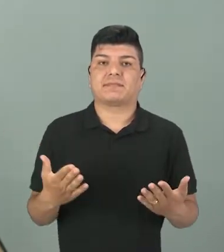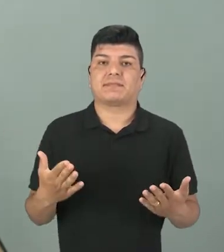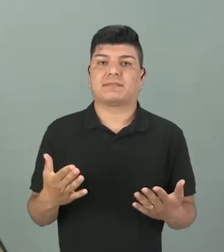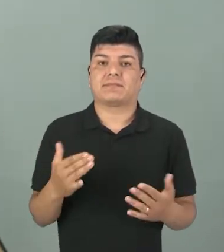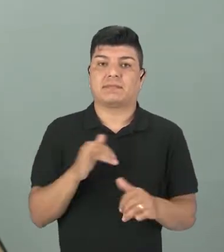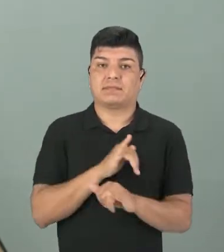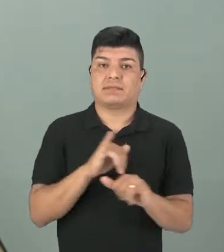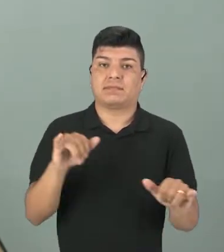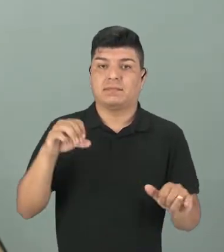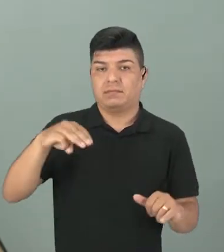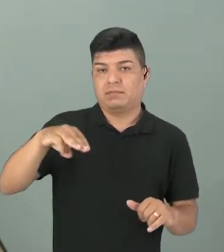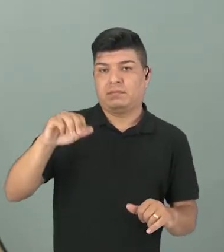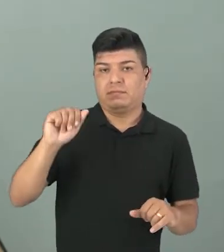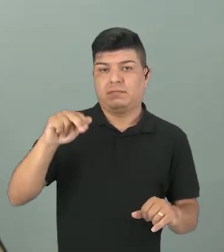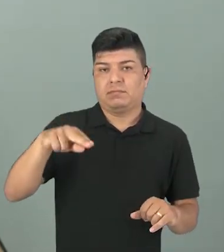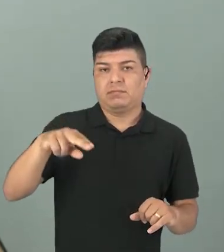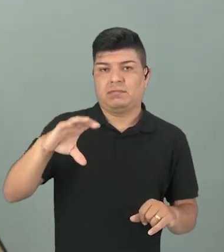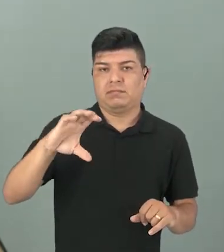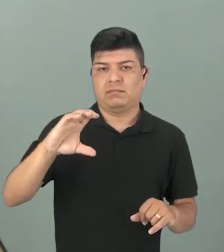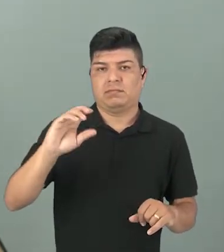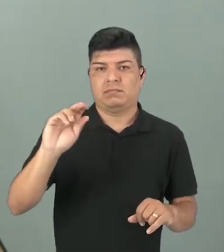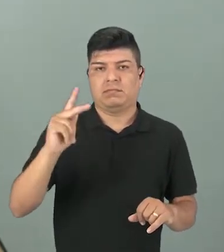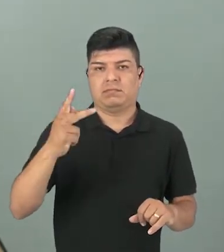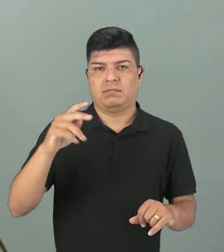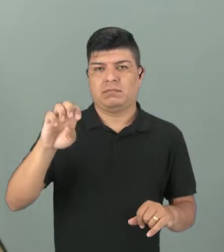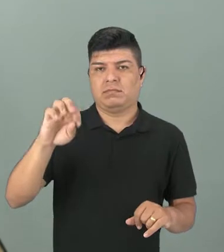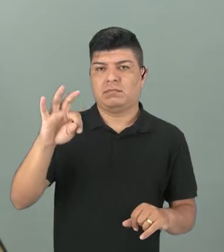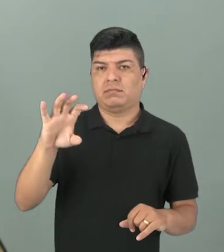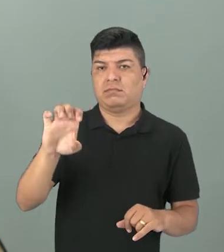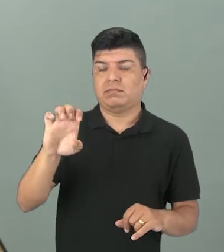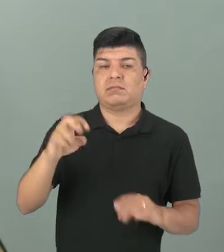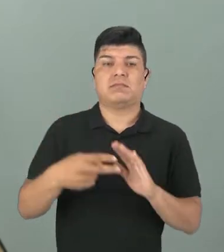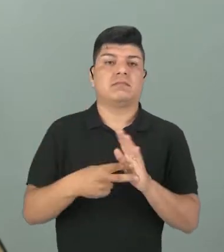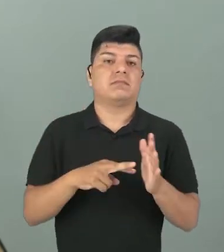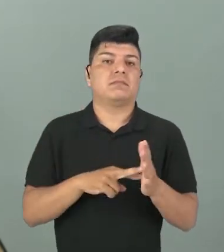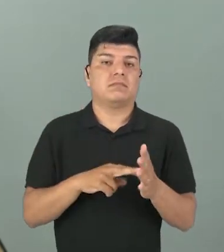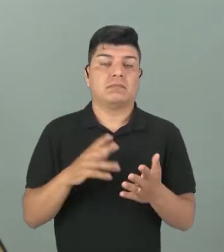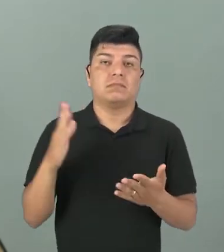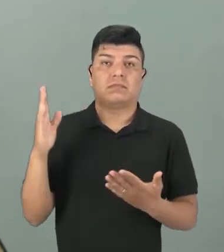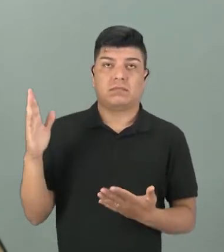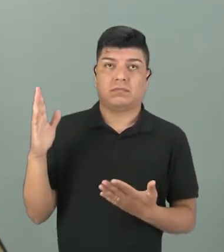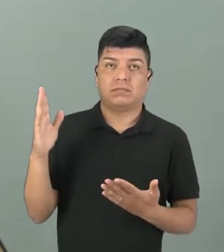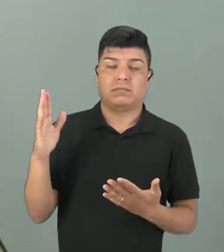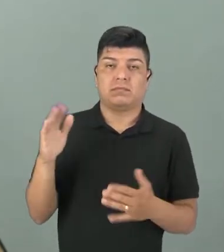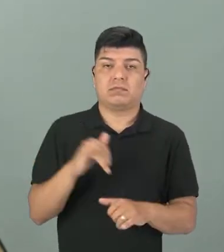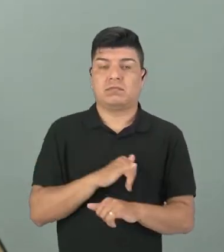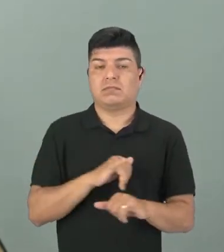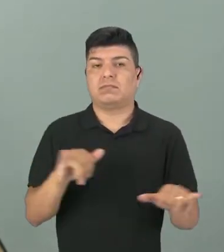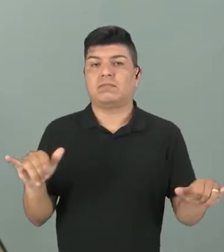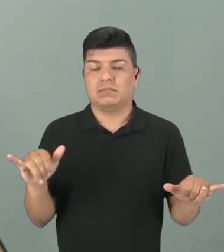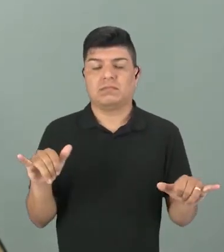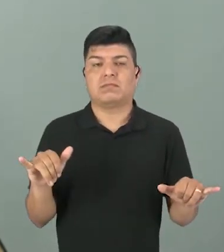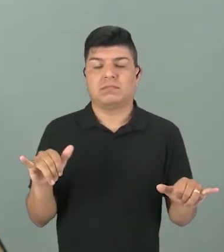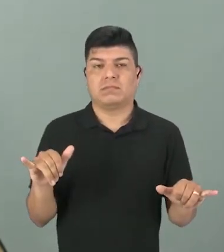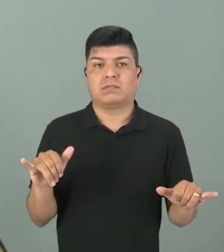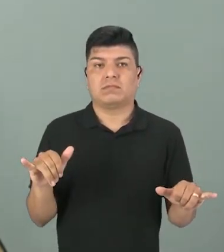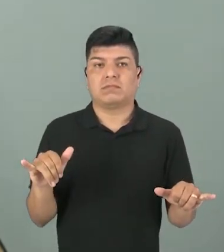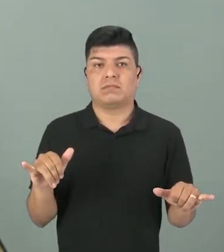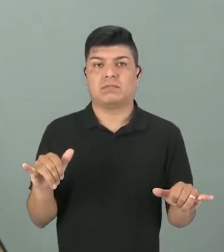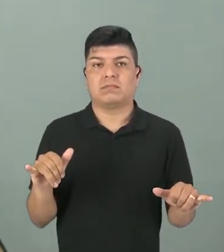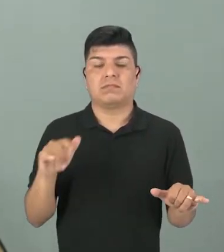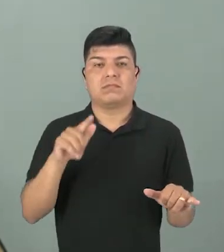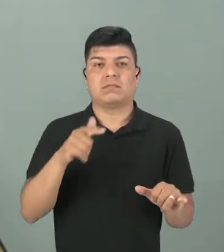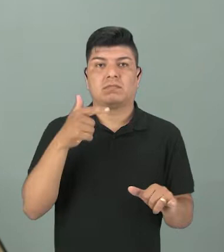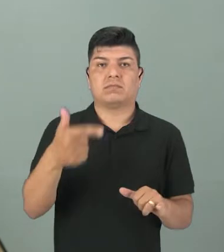a manchete. O que exatamente é a manchete? A manchete da notícia, né? Esse